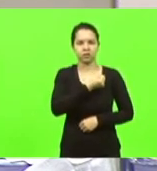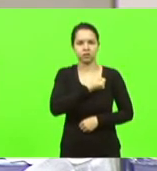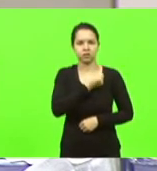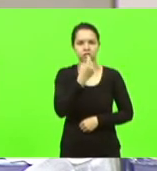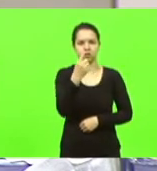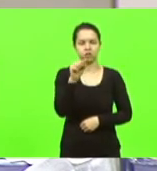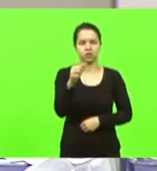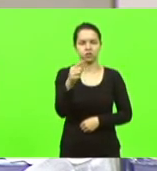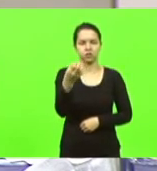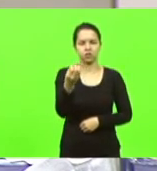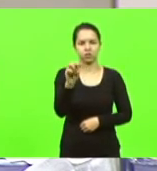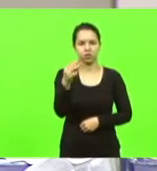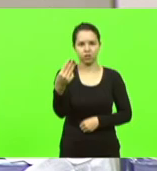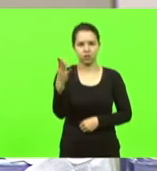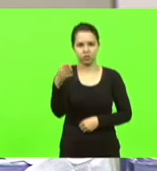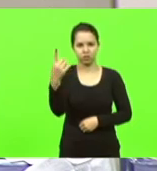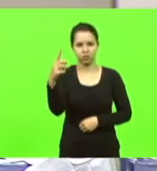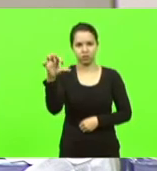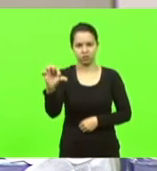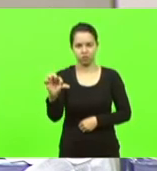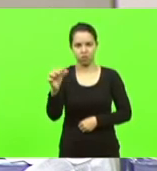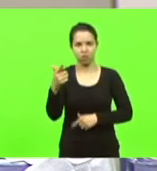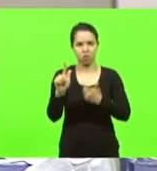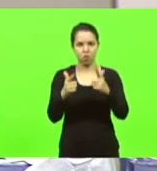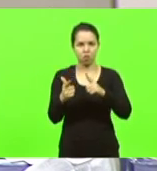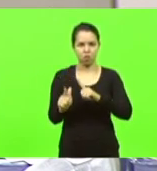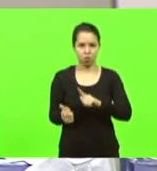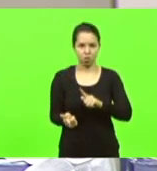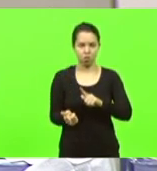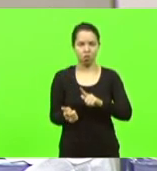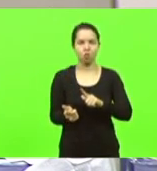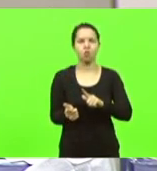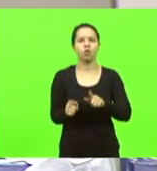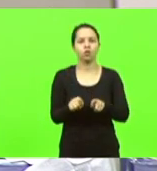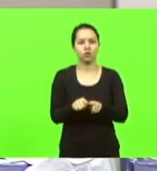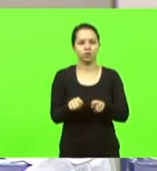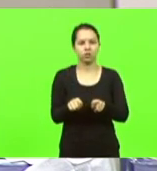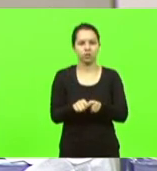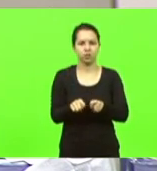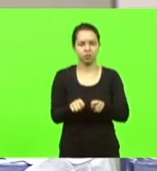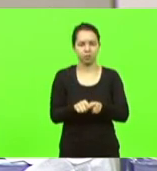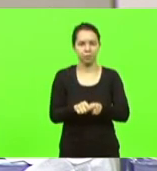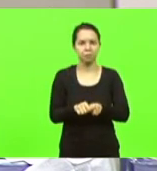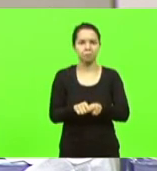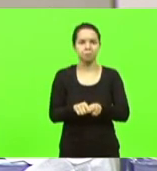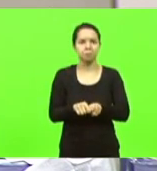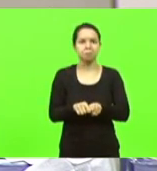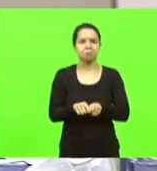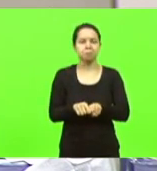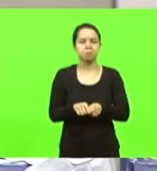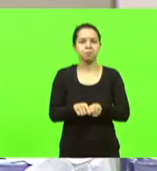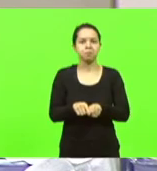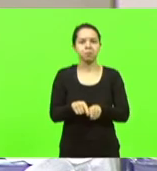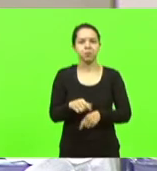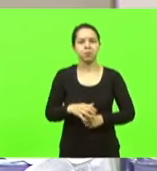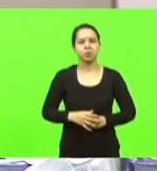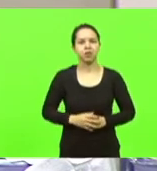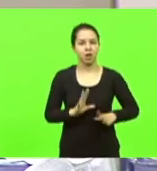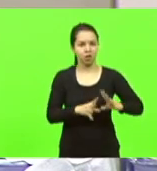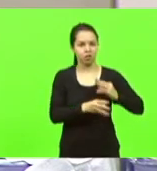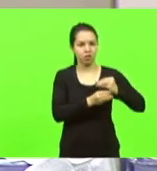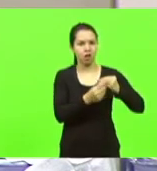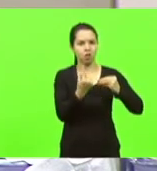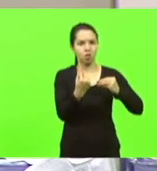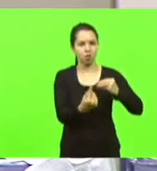113/2019 e estabelece outras providências acompanha este processo anexo único com